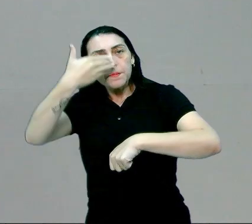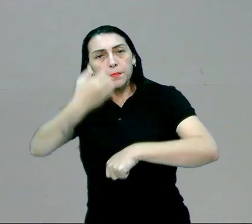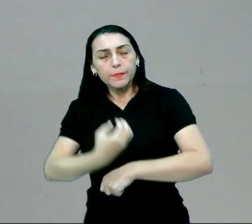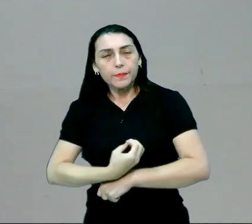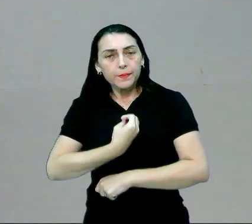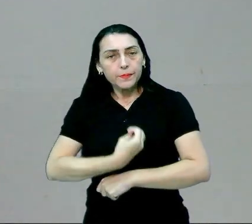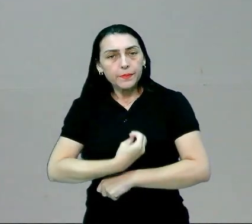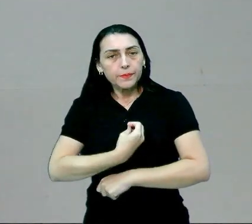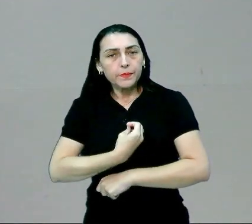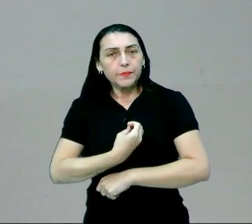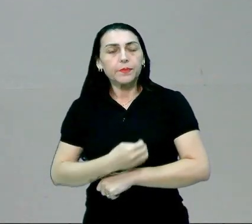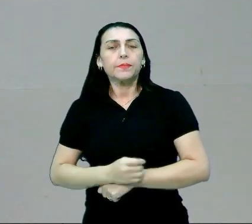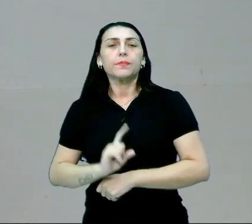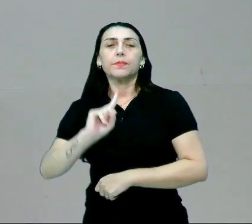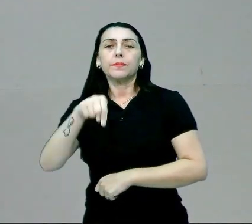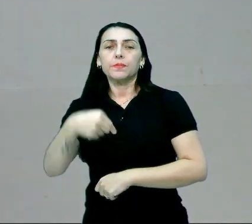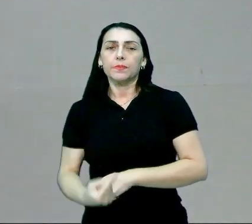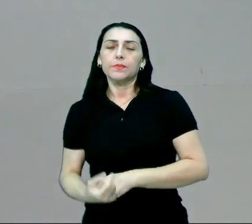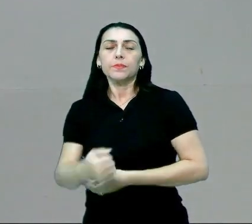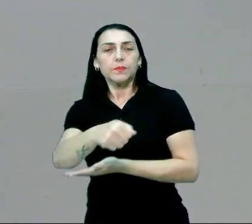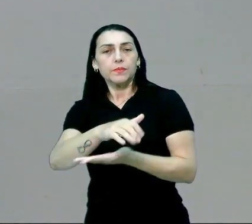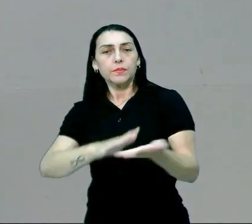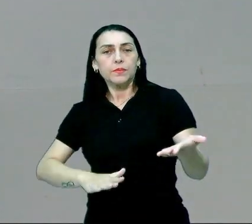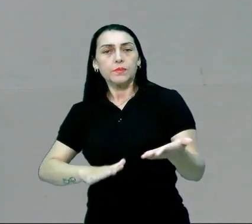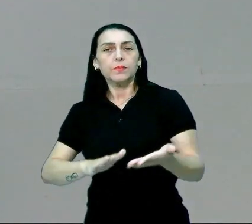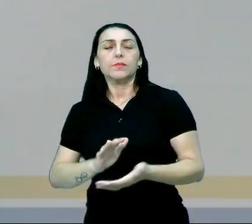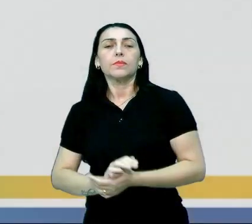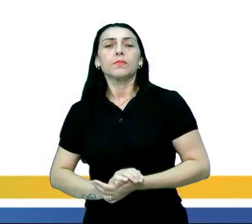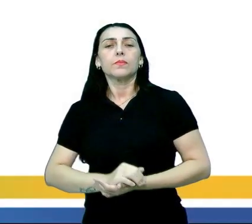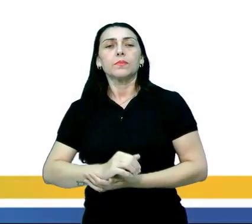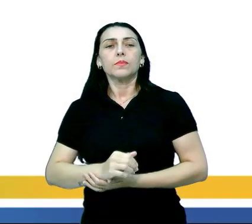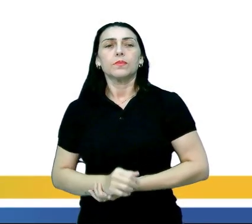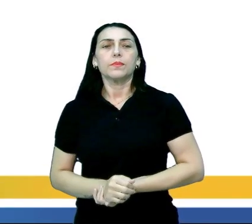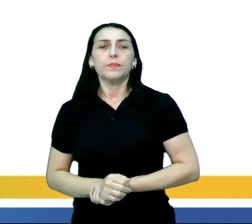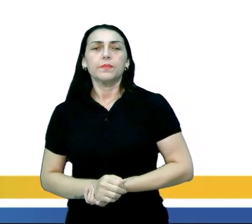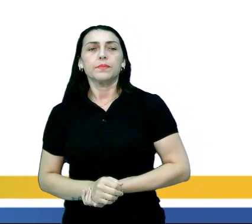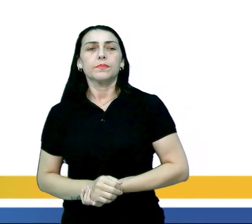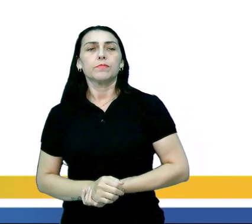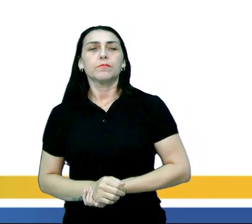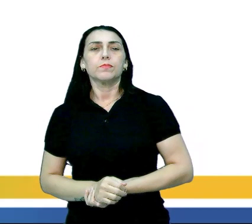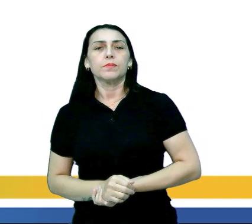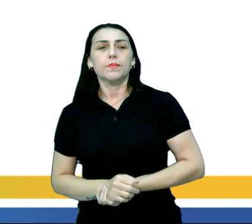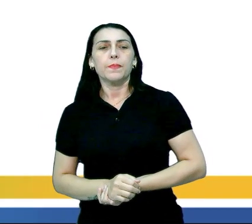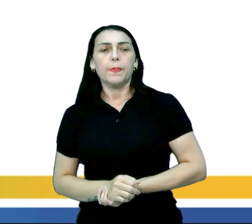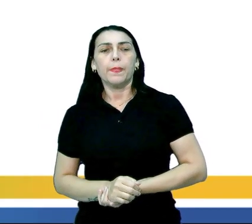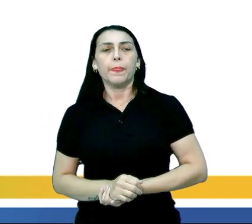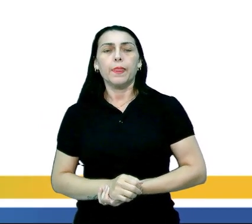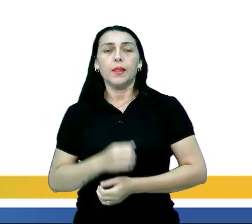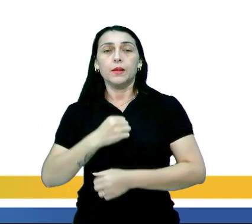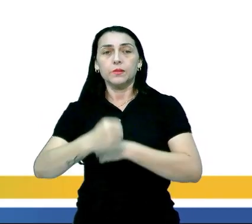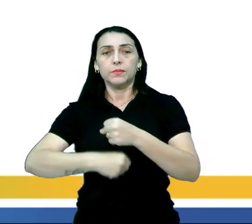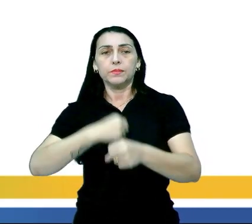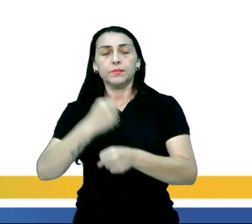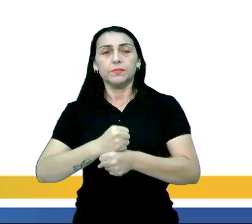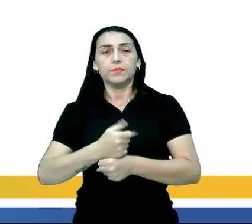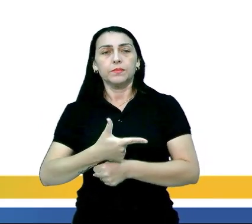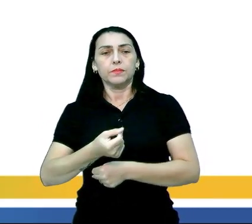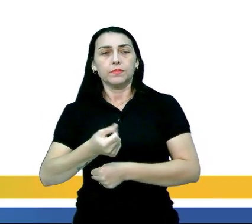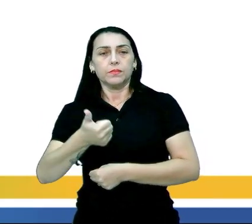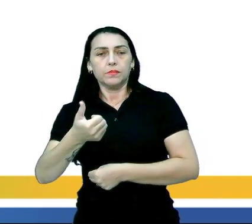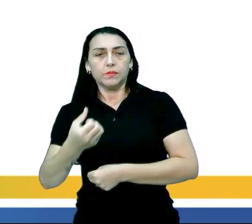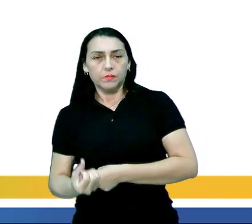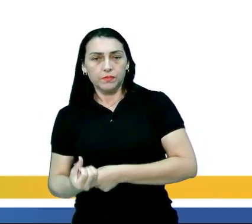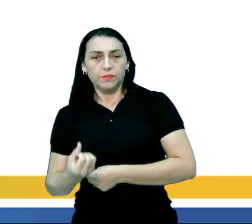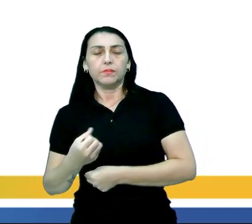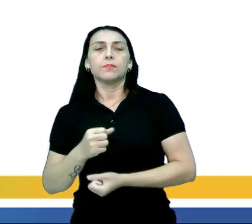melhores de vida. Nós vamos avançar, mais uma questão do Enem do ano de